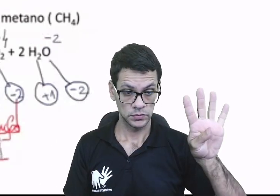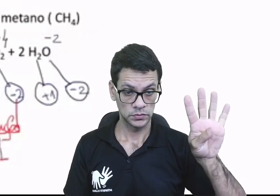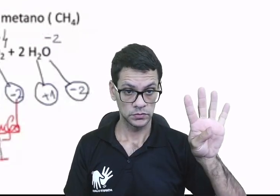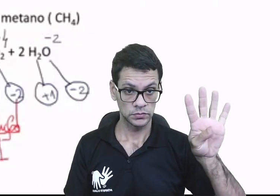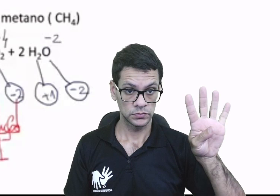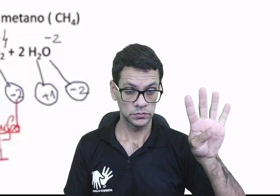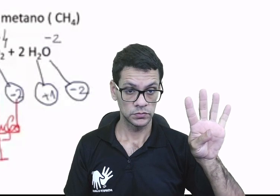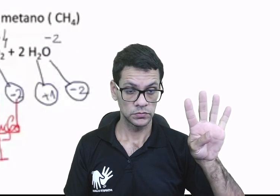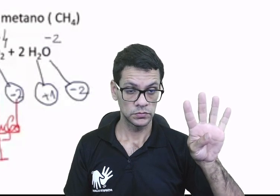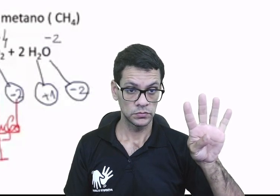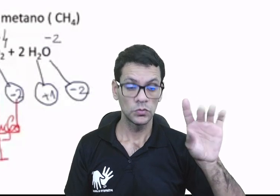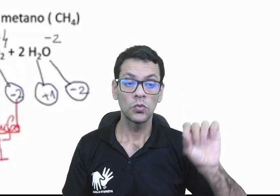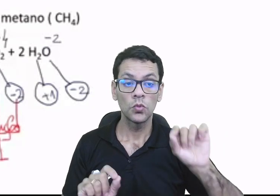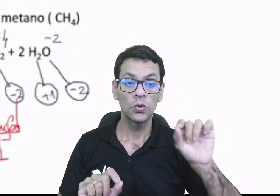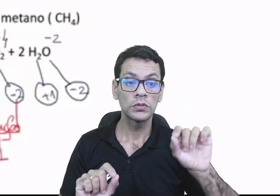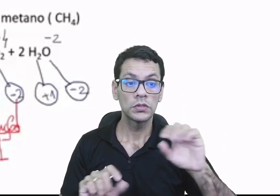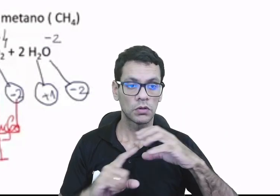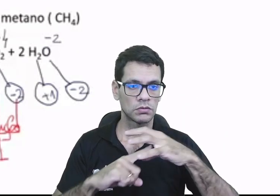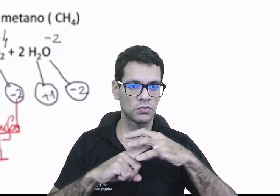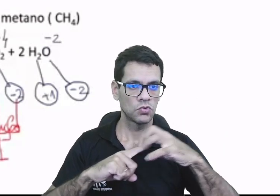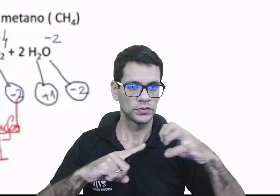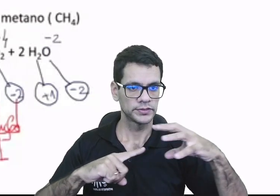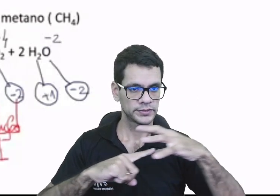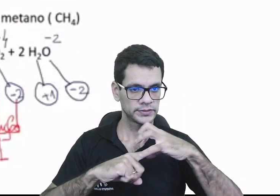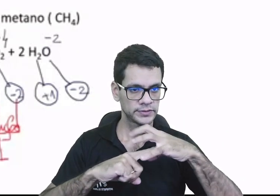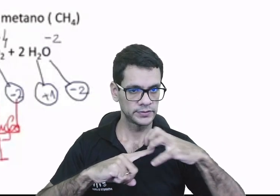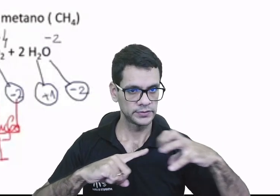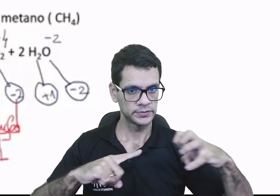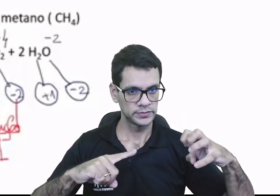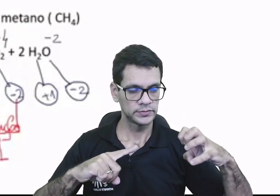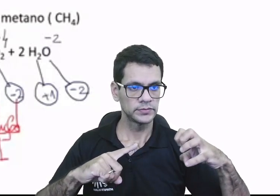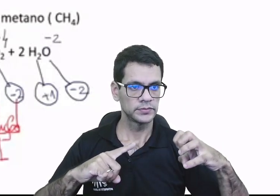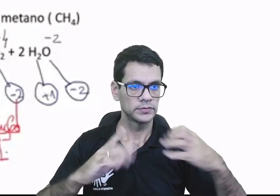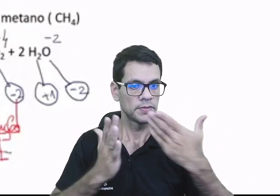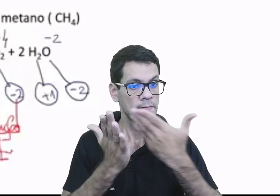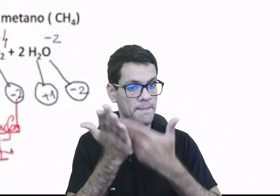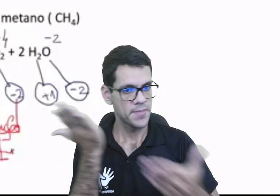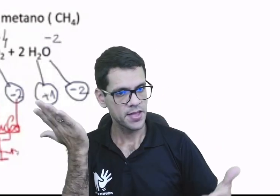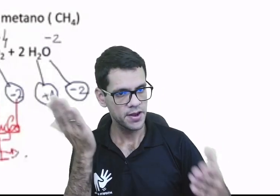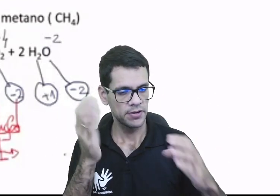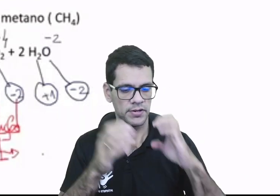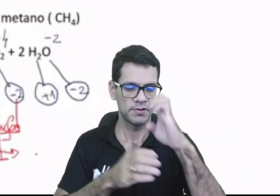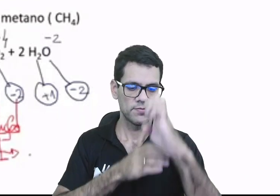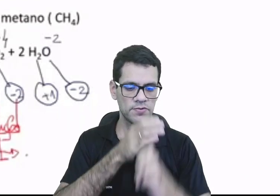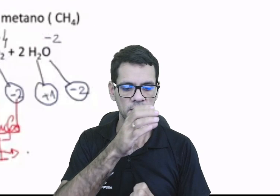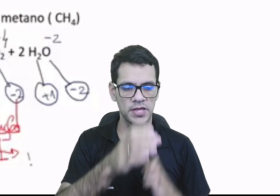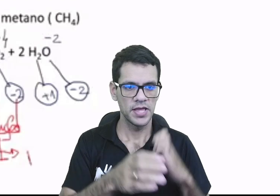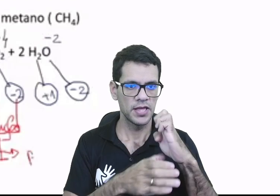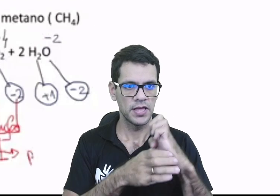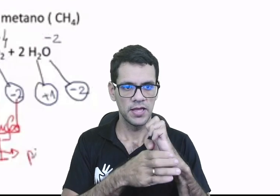Ele sofreu uma oxidação. Então, ele perdeu elétrons.